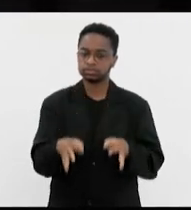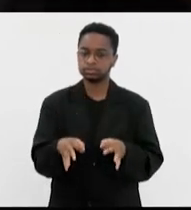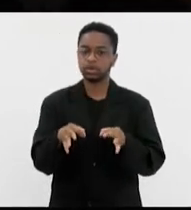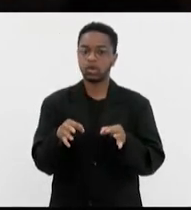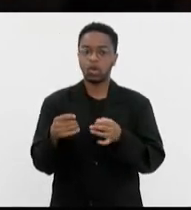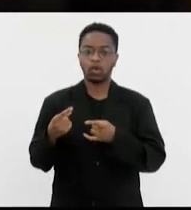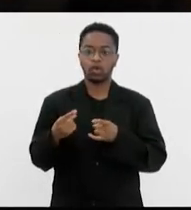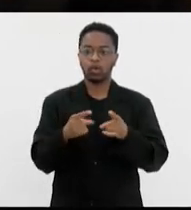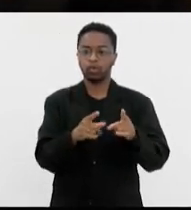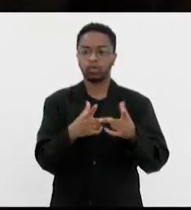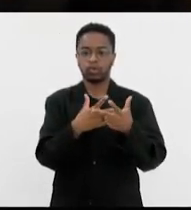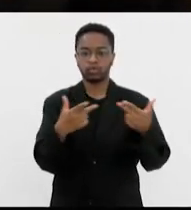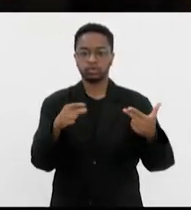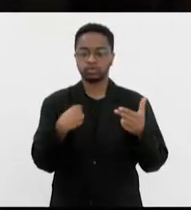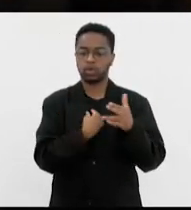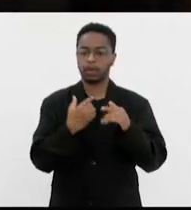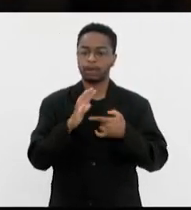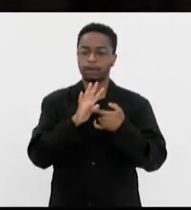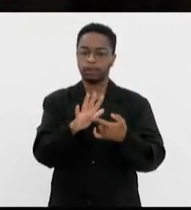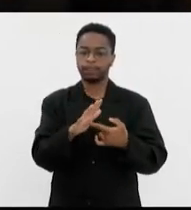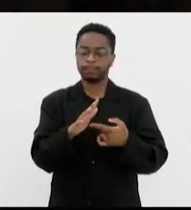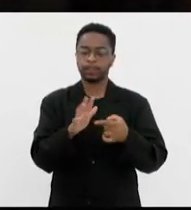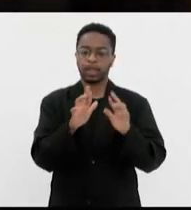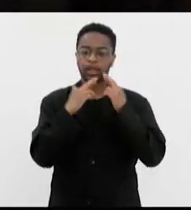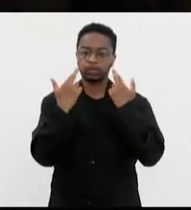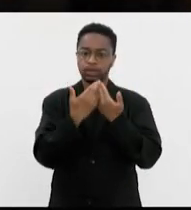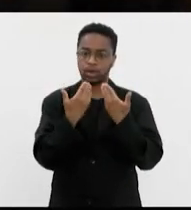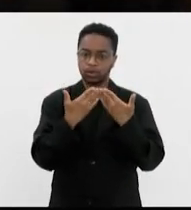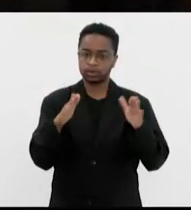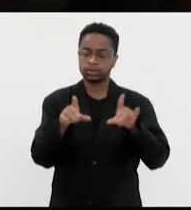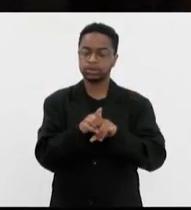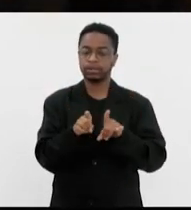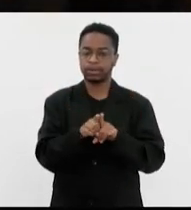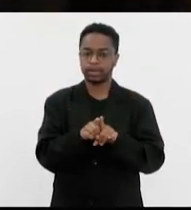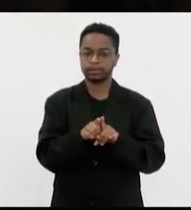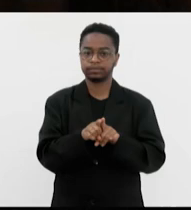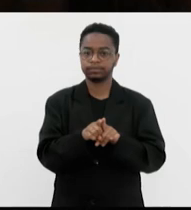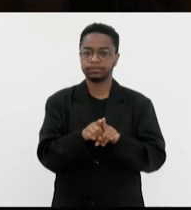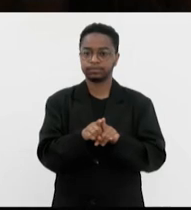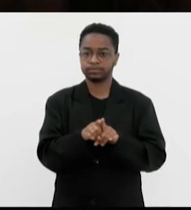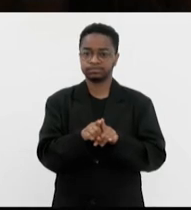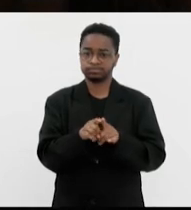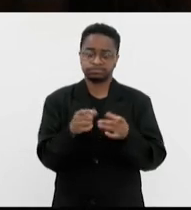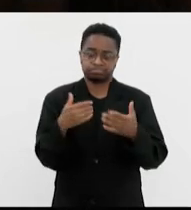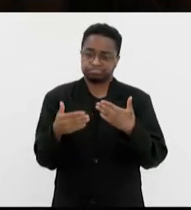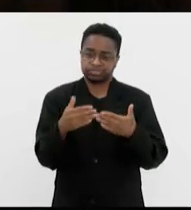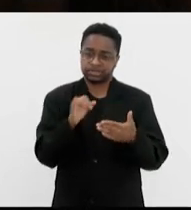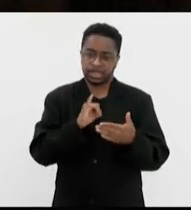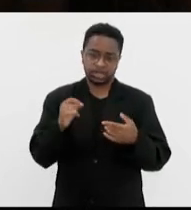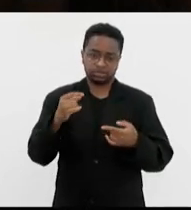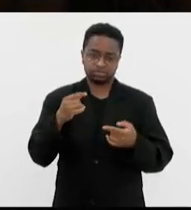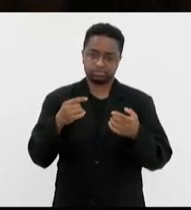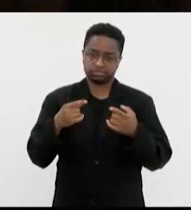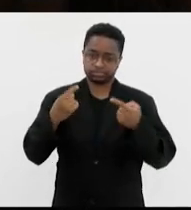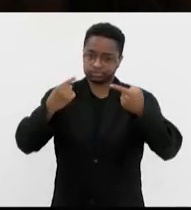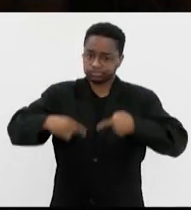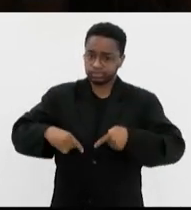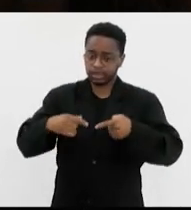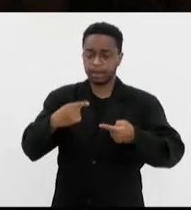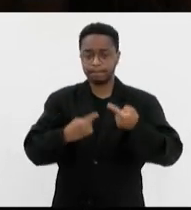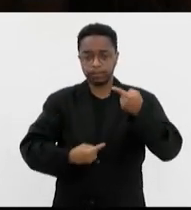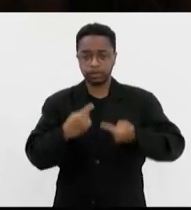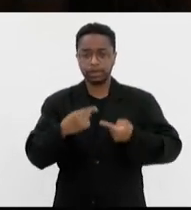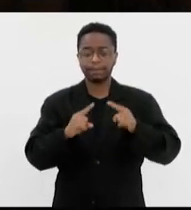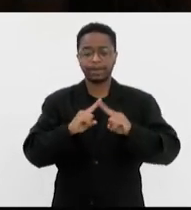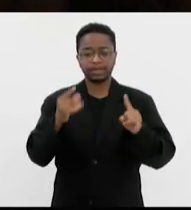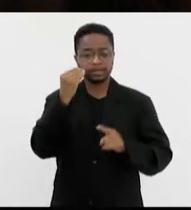a gente apresentou na audiência pública e colocamos o nosso mandato, indiferente das divergências políticas, à disposição para ajudar. Porque as famílias